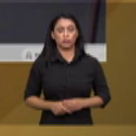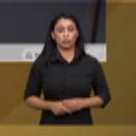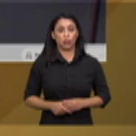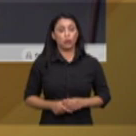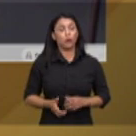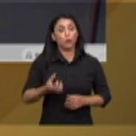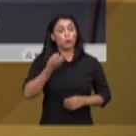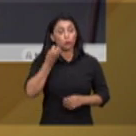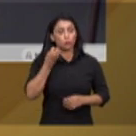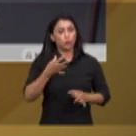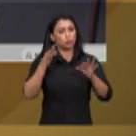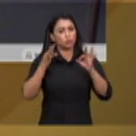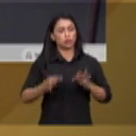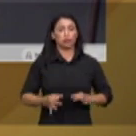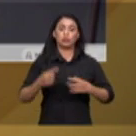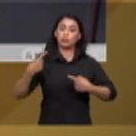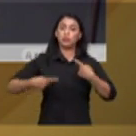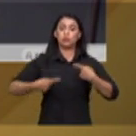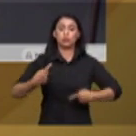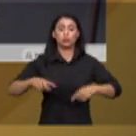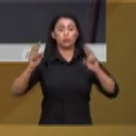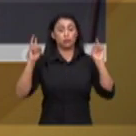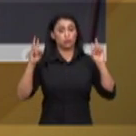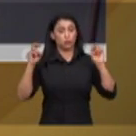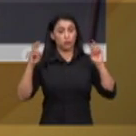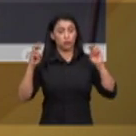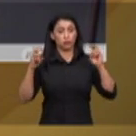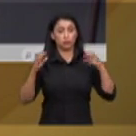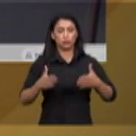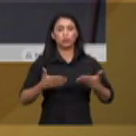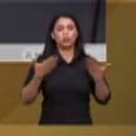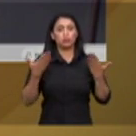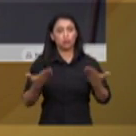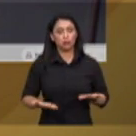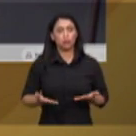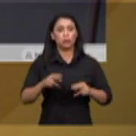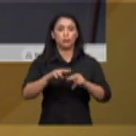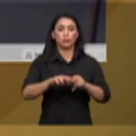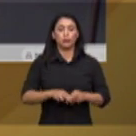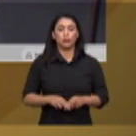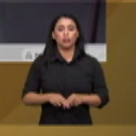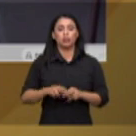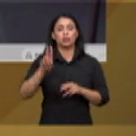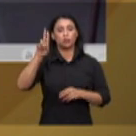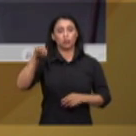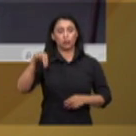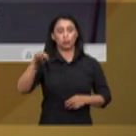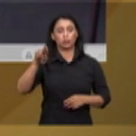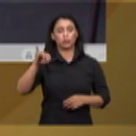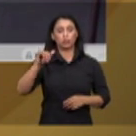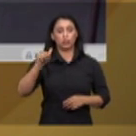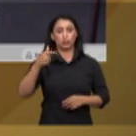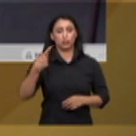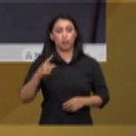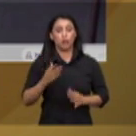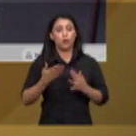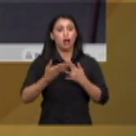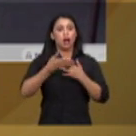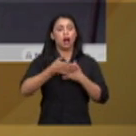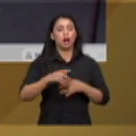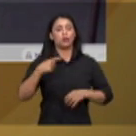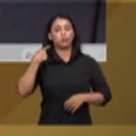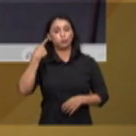saudável para discutir o assunto. Por tais razões, a União, por intermédio